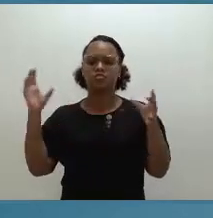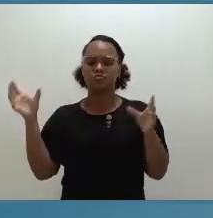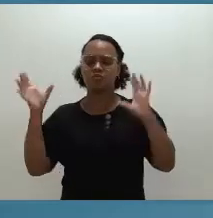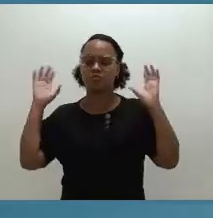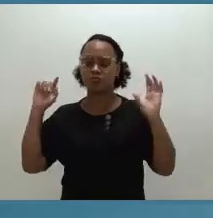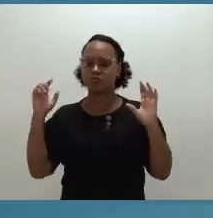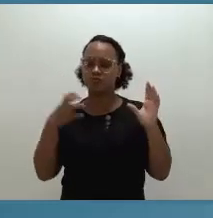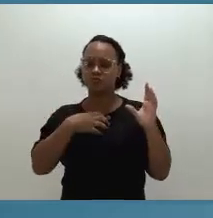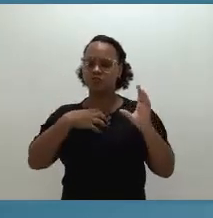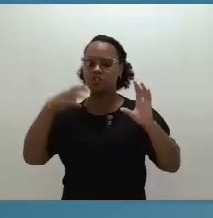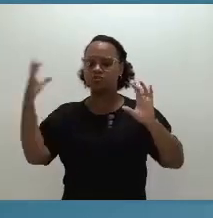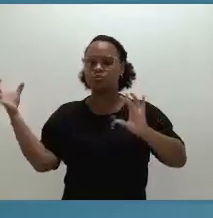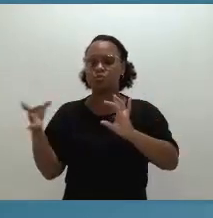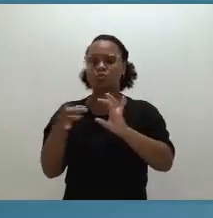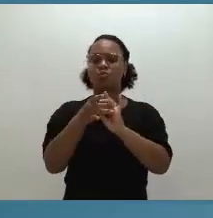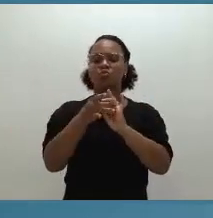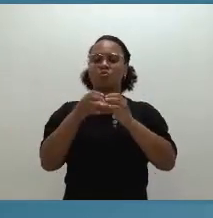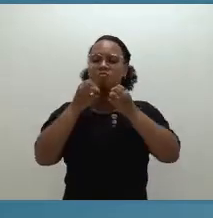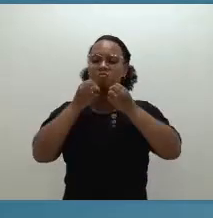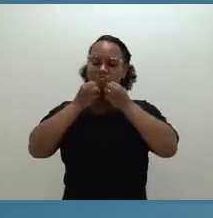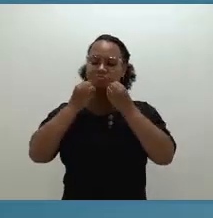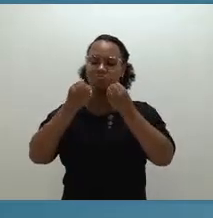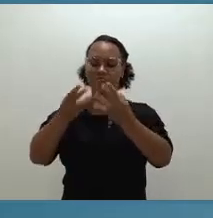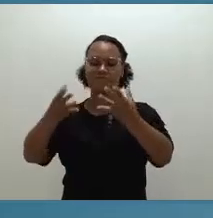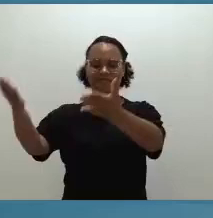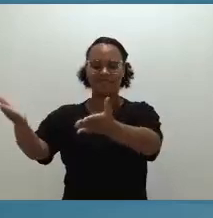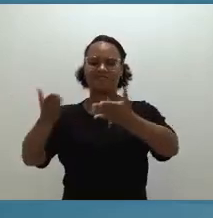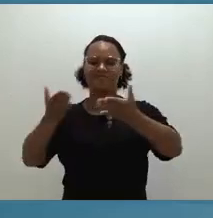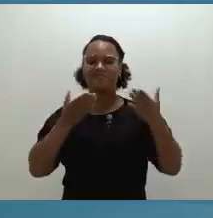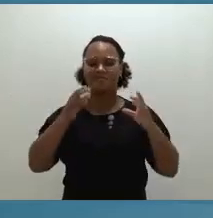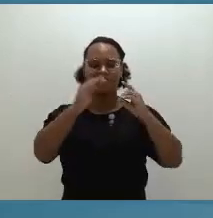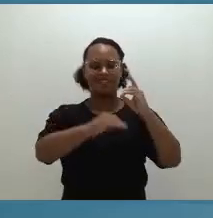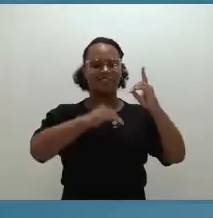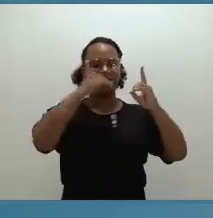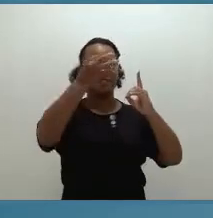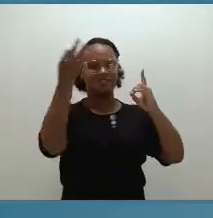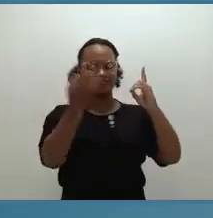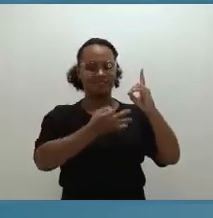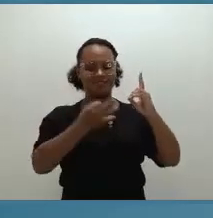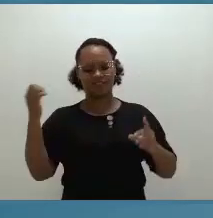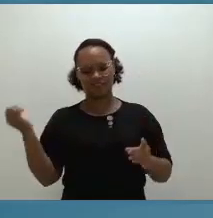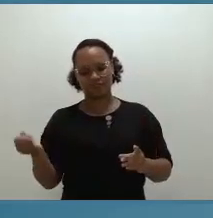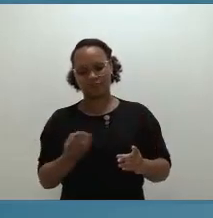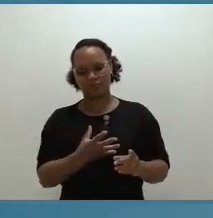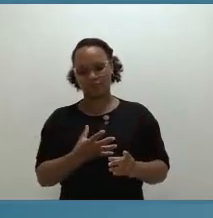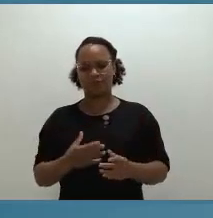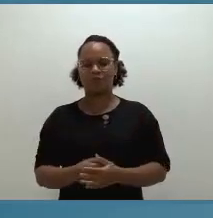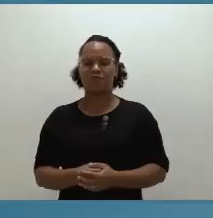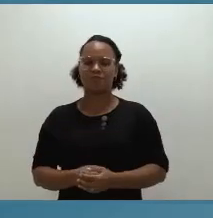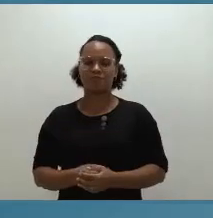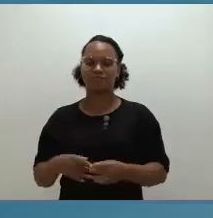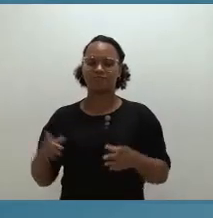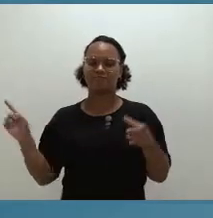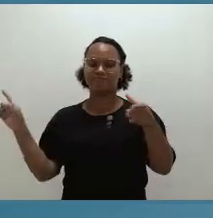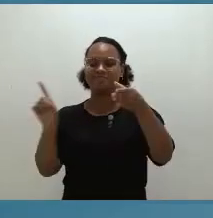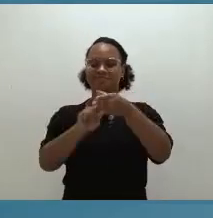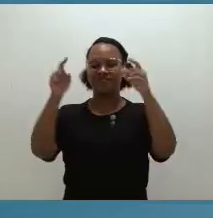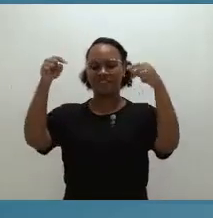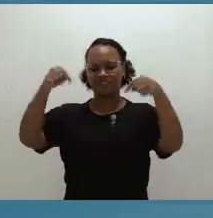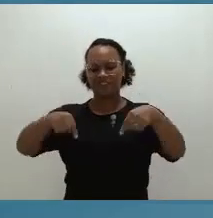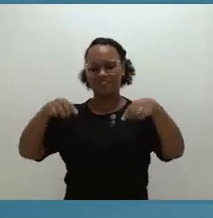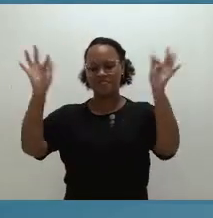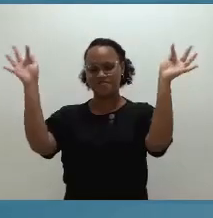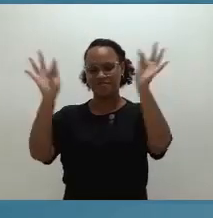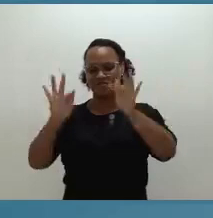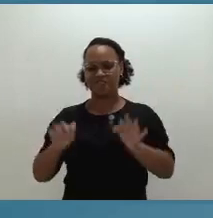conciliador. Então, embargadora, seja muito bem-vinda. Vossa Excelência fazer parte desse colegiado. Estamos muito felizes